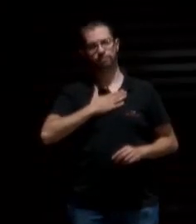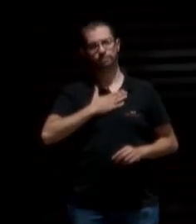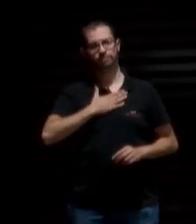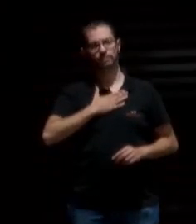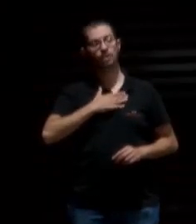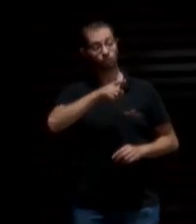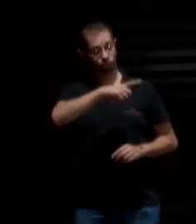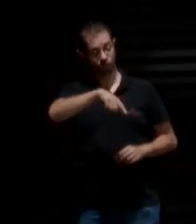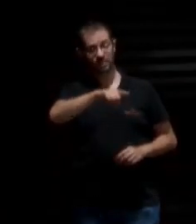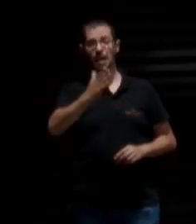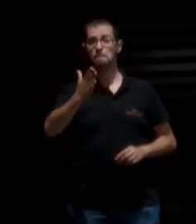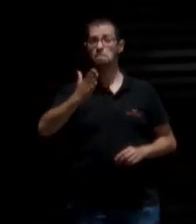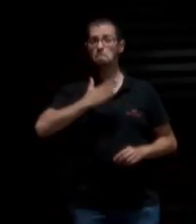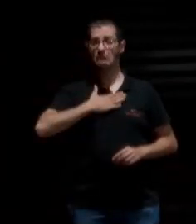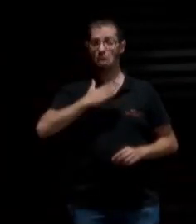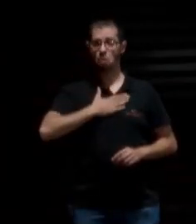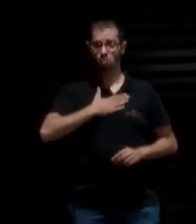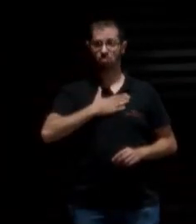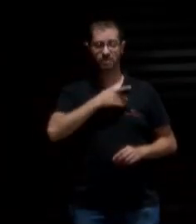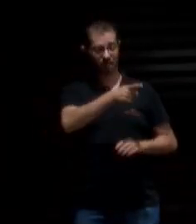você que é meu, de fato,